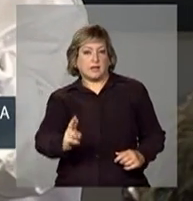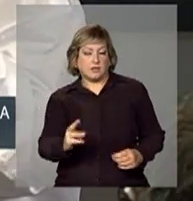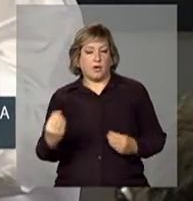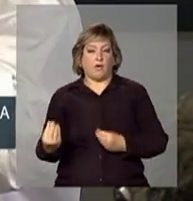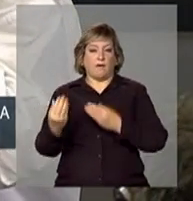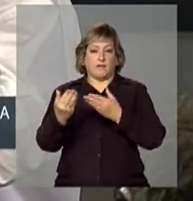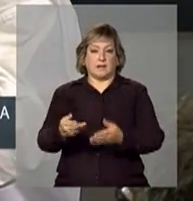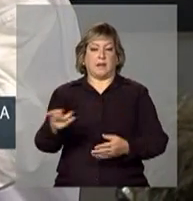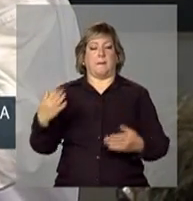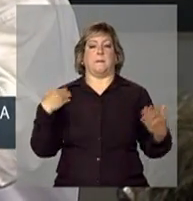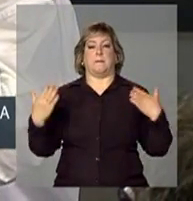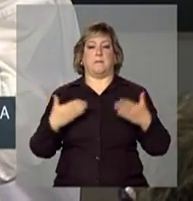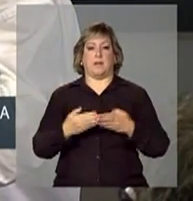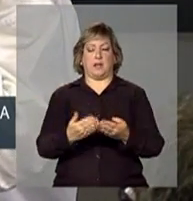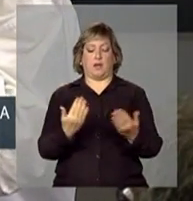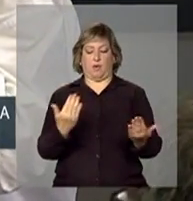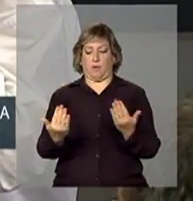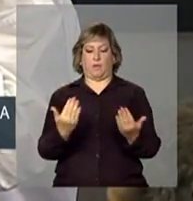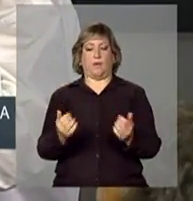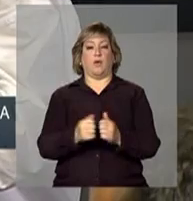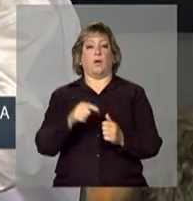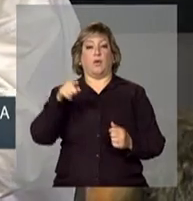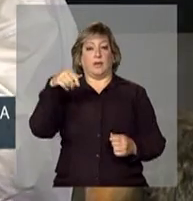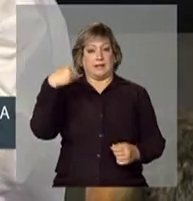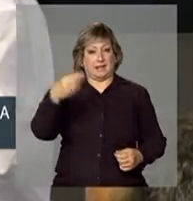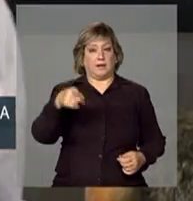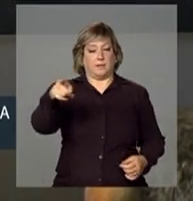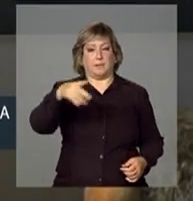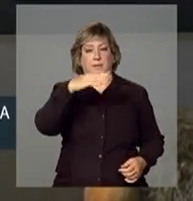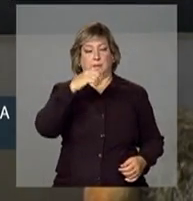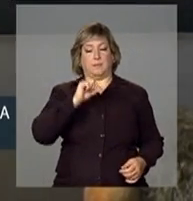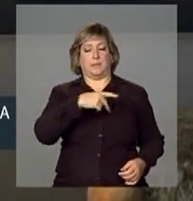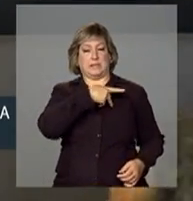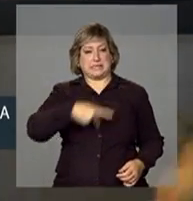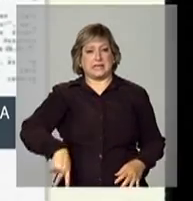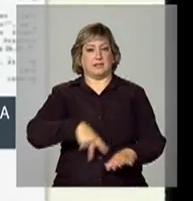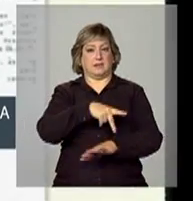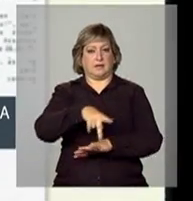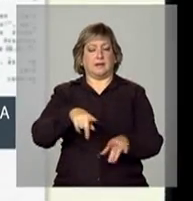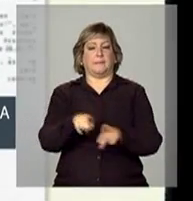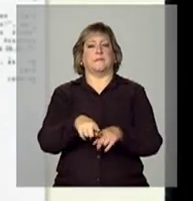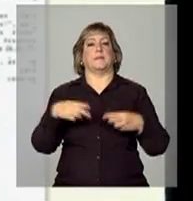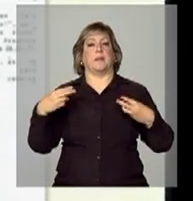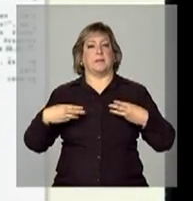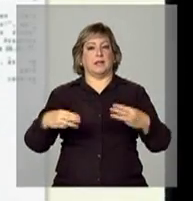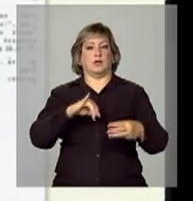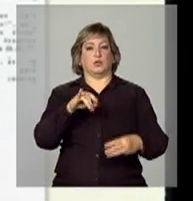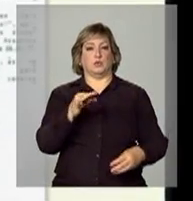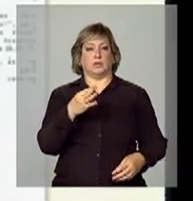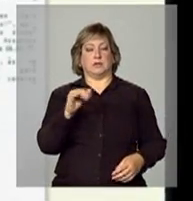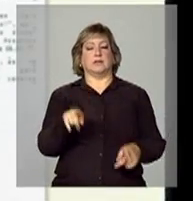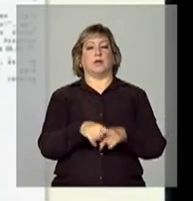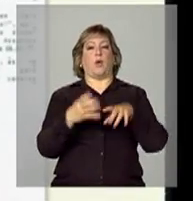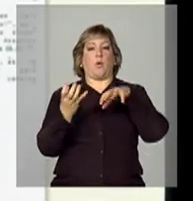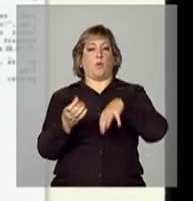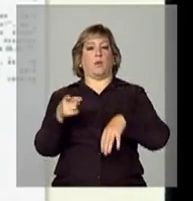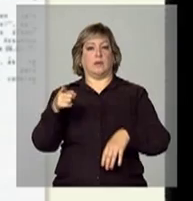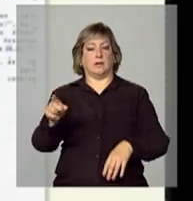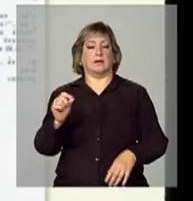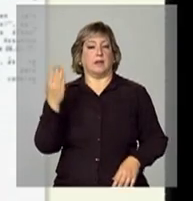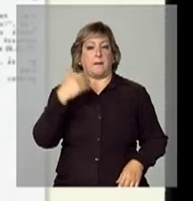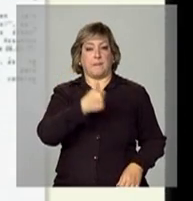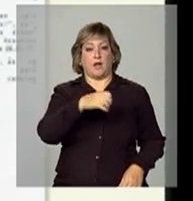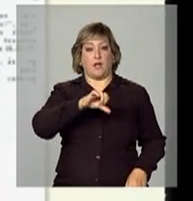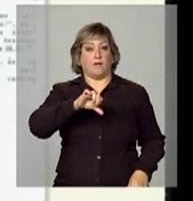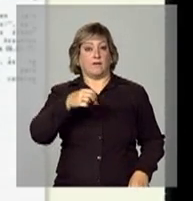Marinha Brasileira ao presidente da República, ao Ministério da Justiça e ao Congresso Nacional em 1993.